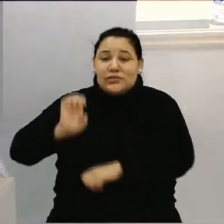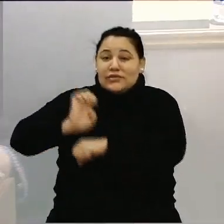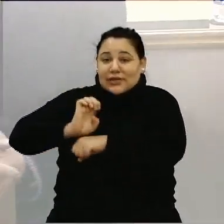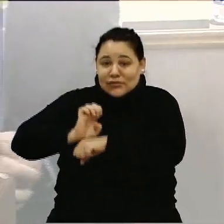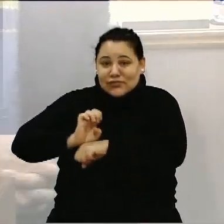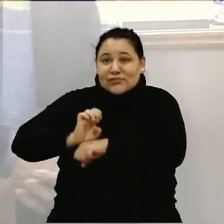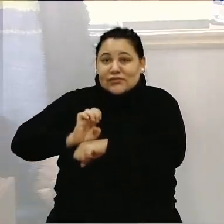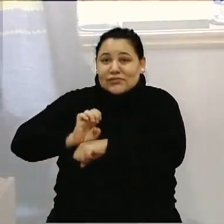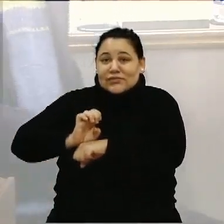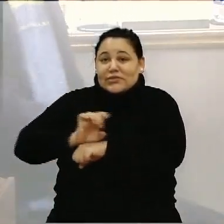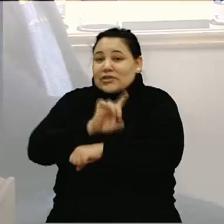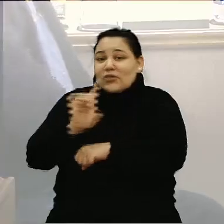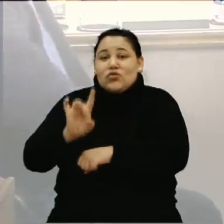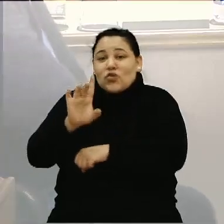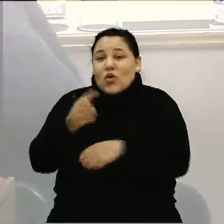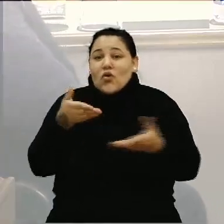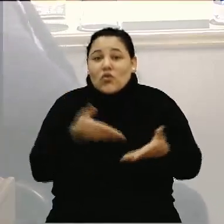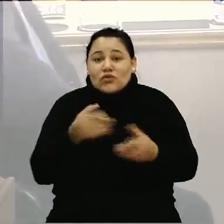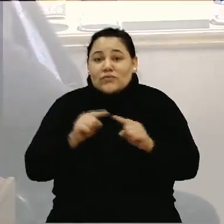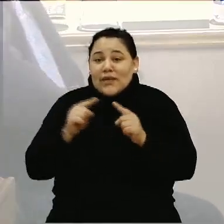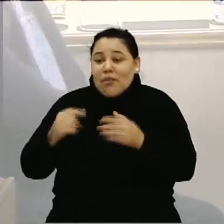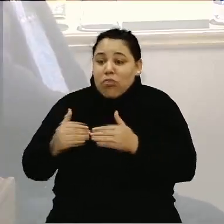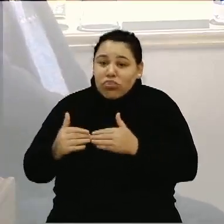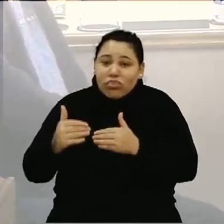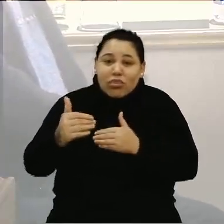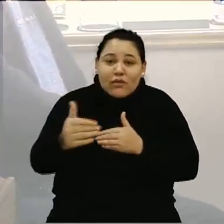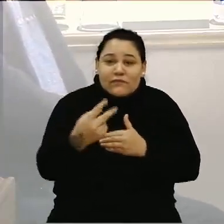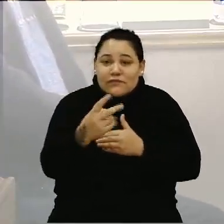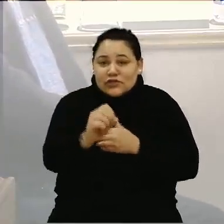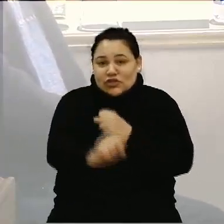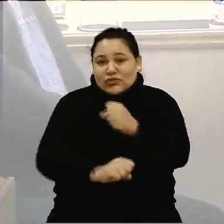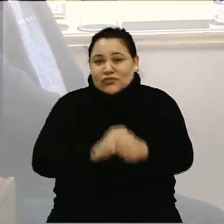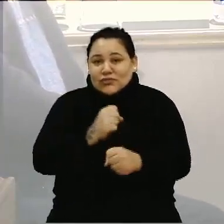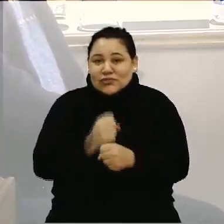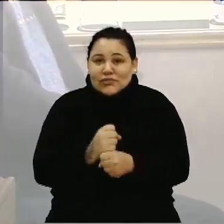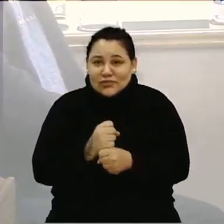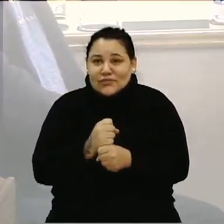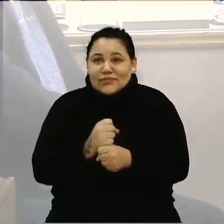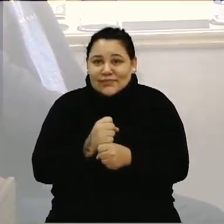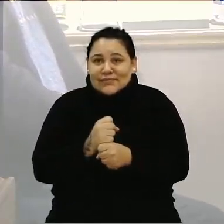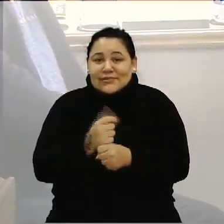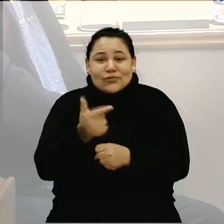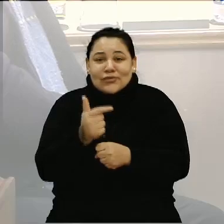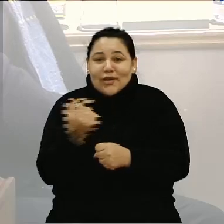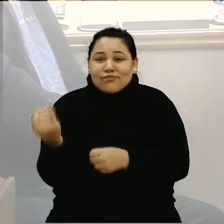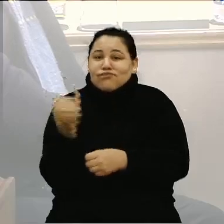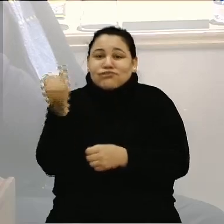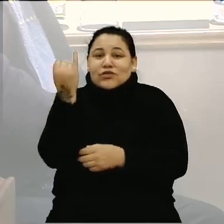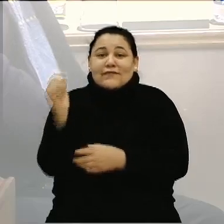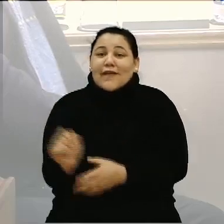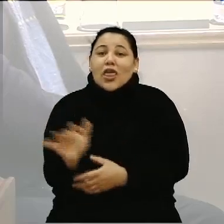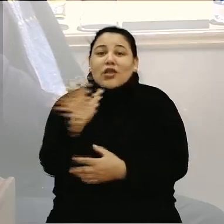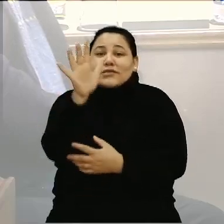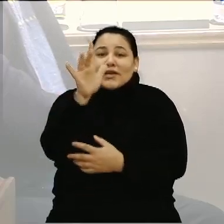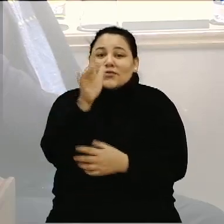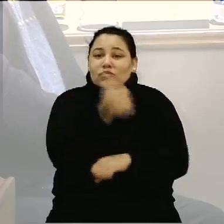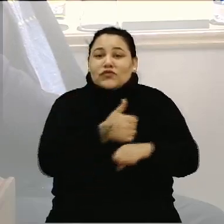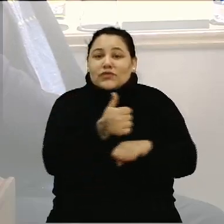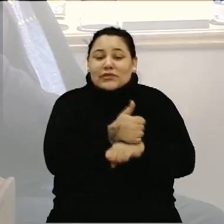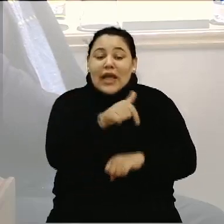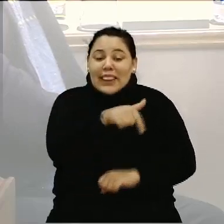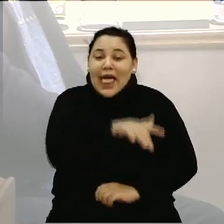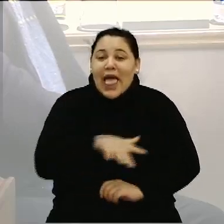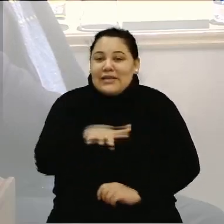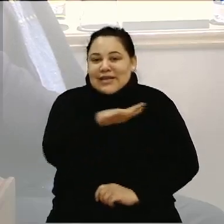só atual, ao longo dos 20 anos, não tem se dado a importância para esses profissionais. E eles